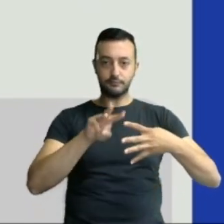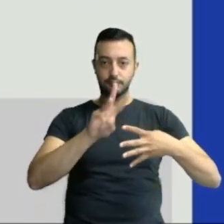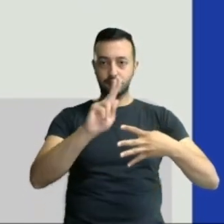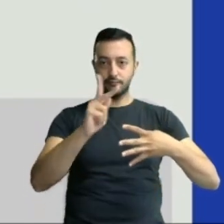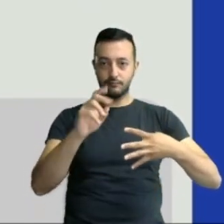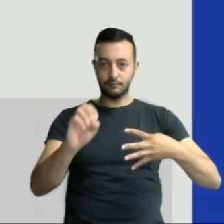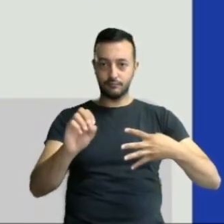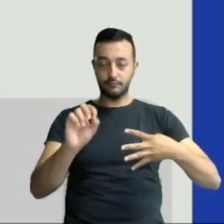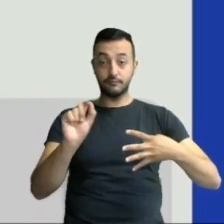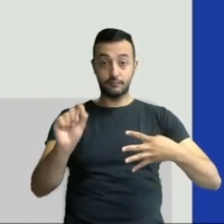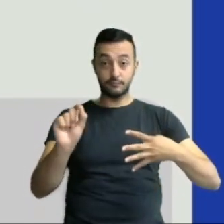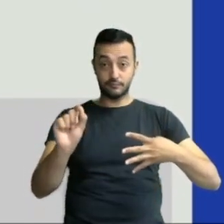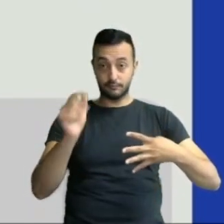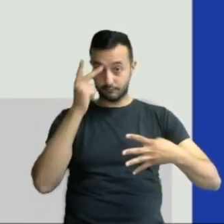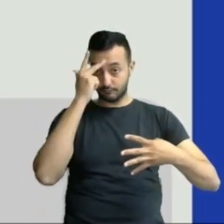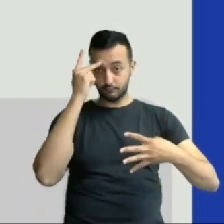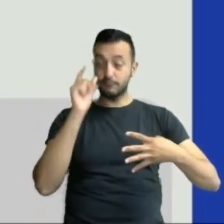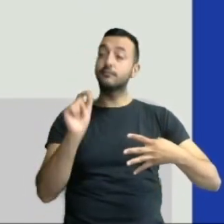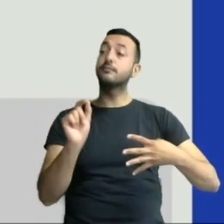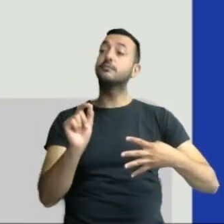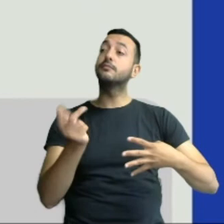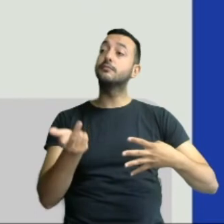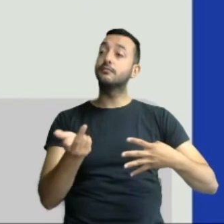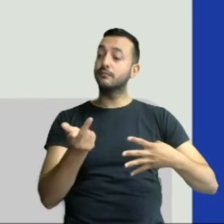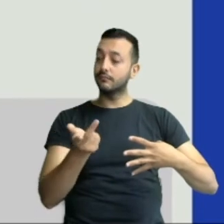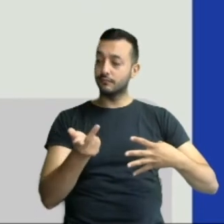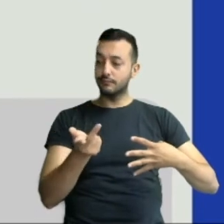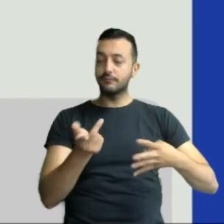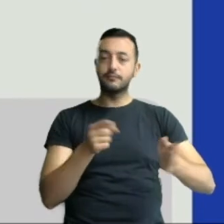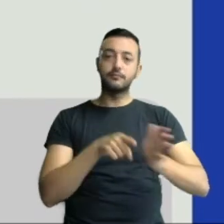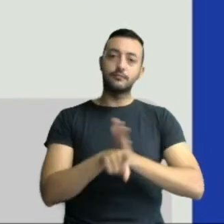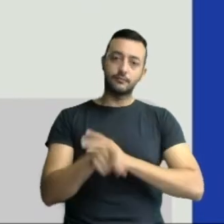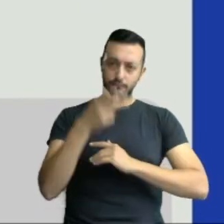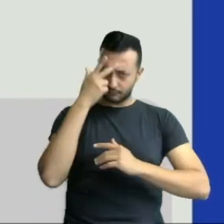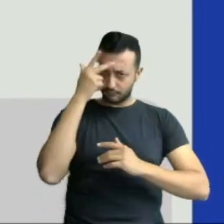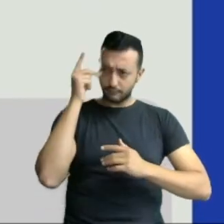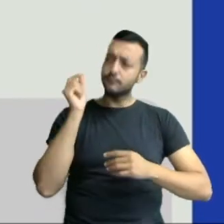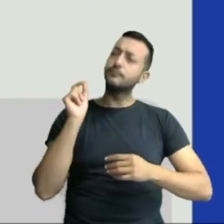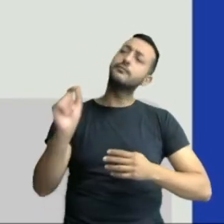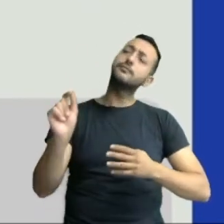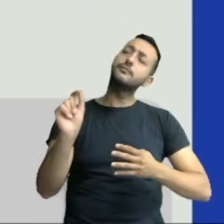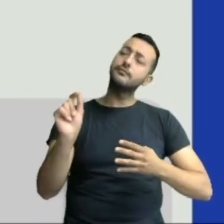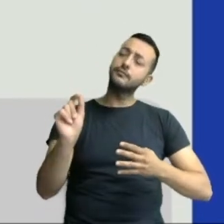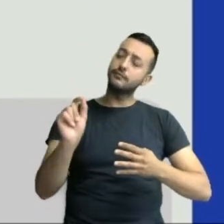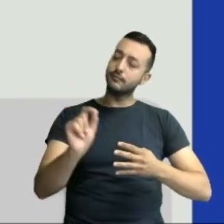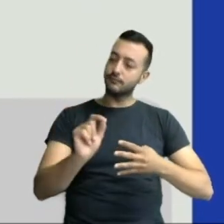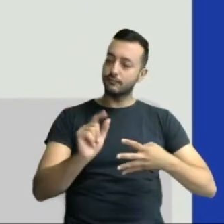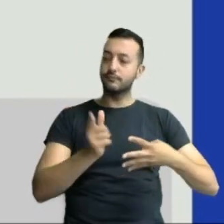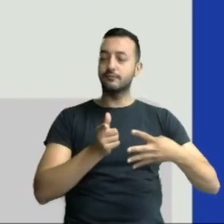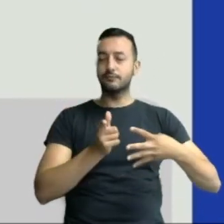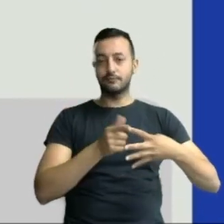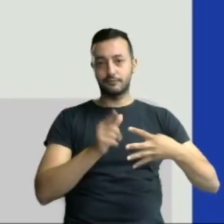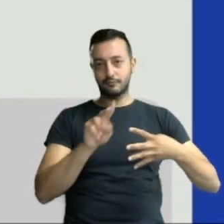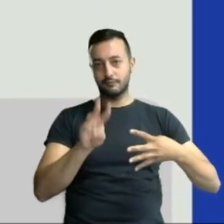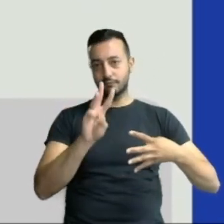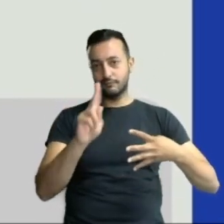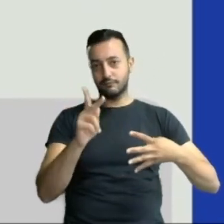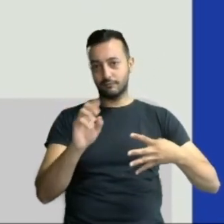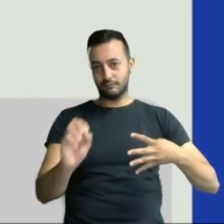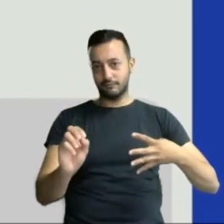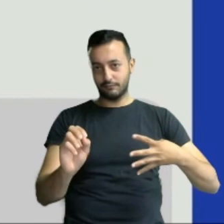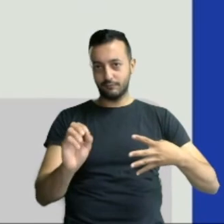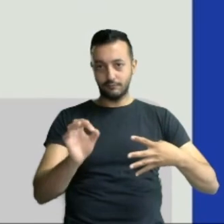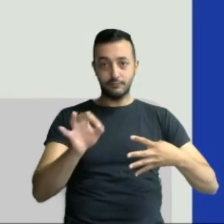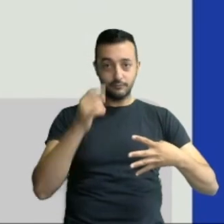who, que é quem, né? Então, se eu vou perguntar em relação a alguma pessoa, eu utilizo o quem, o who, e não o